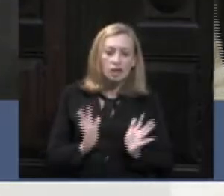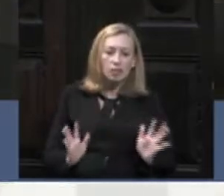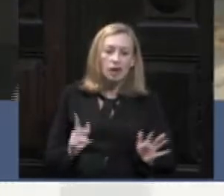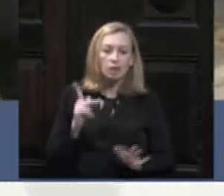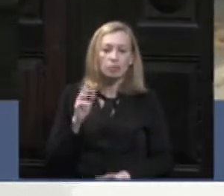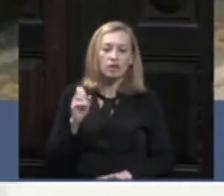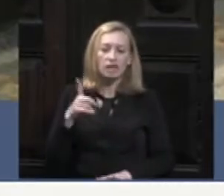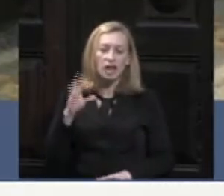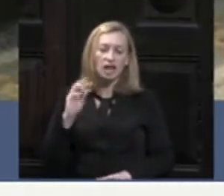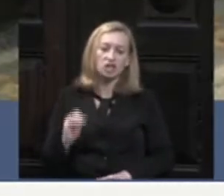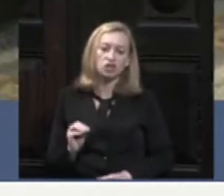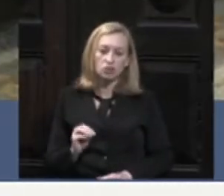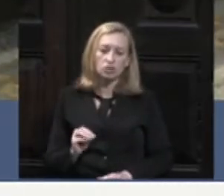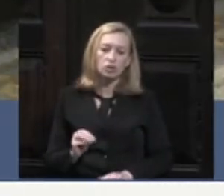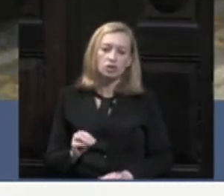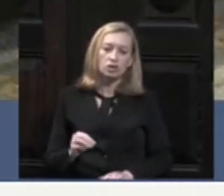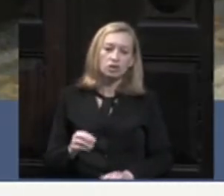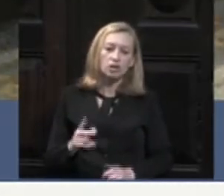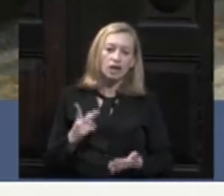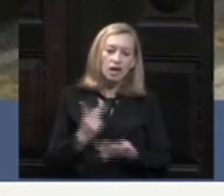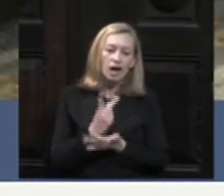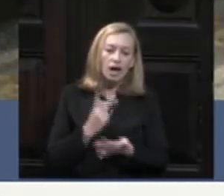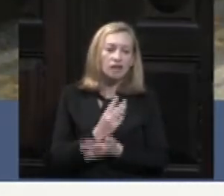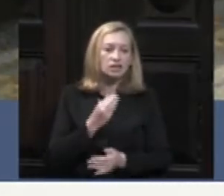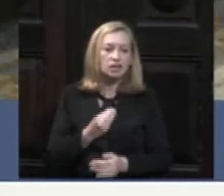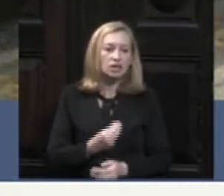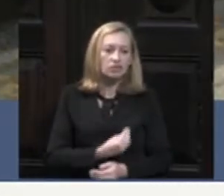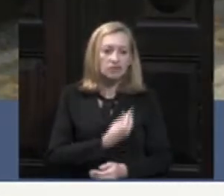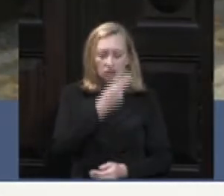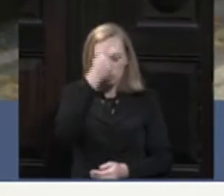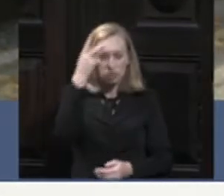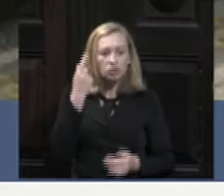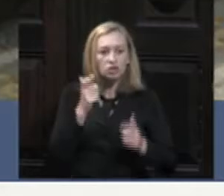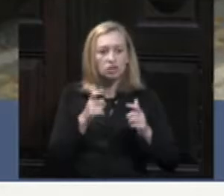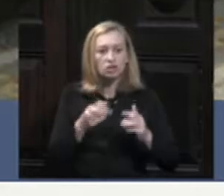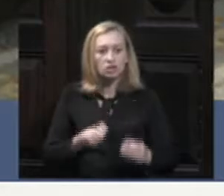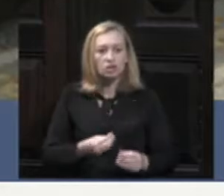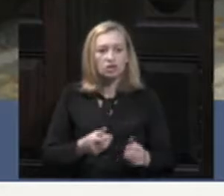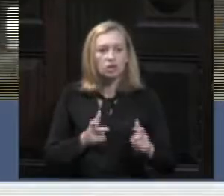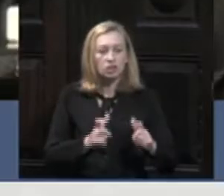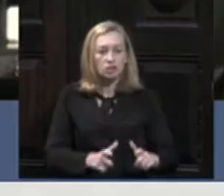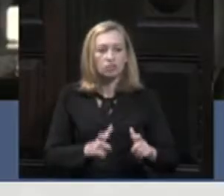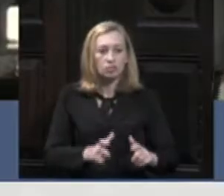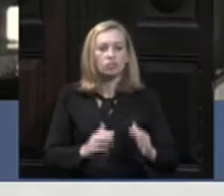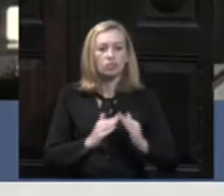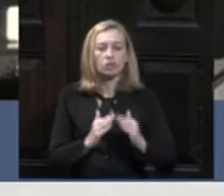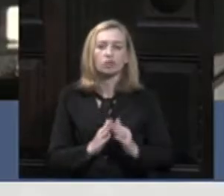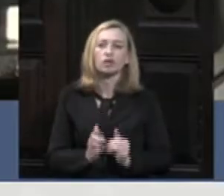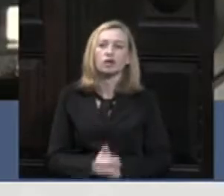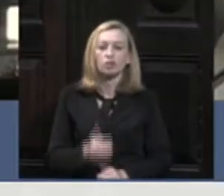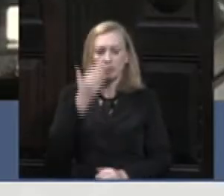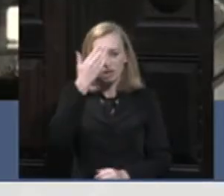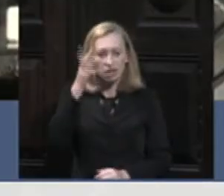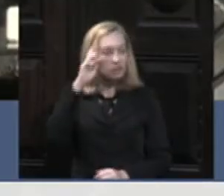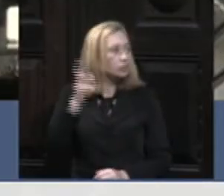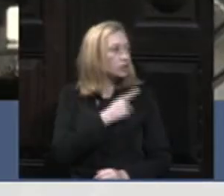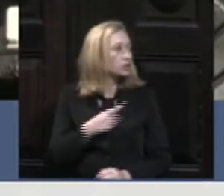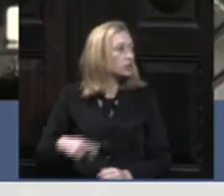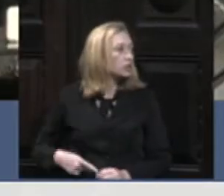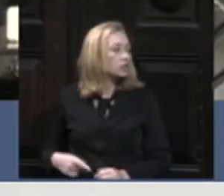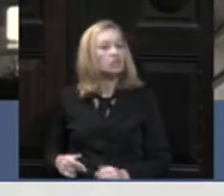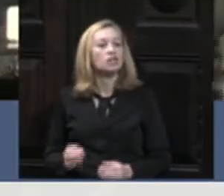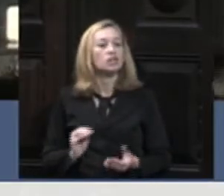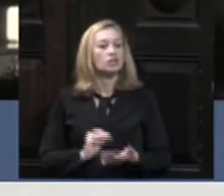pedágio que estão infernizando a vida da população. Muito obrigado pela presença. Senhor presidente. Deputado, está faltando a comissão de